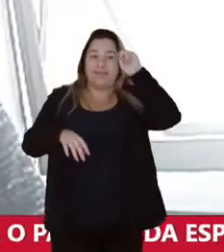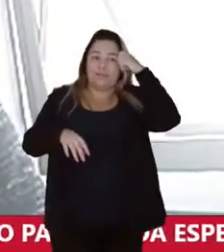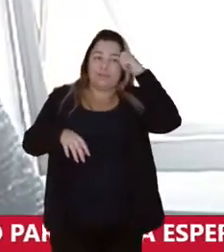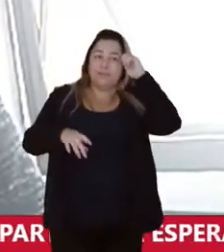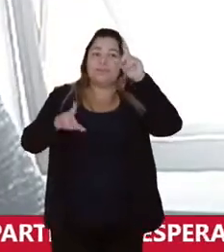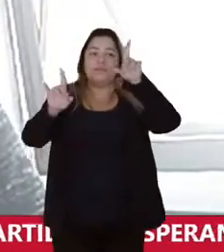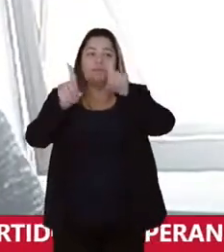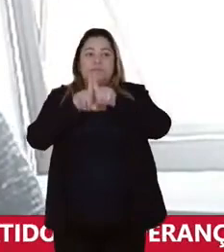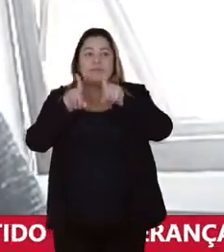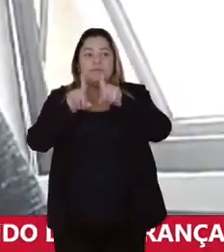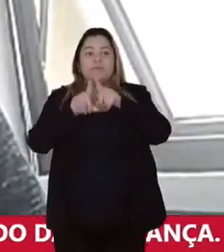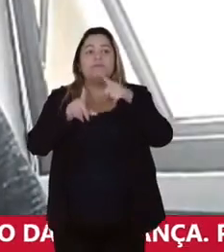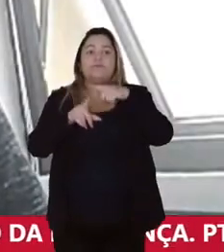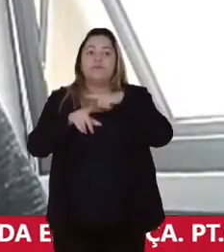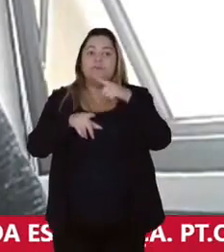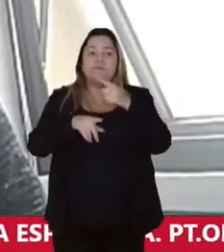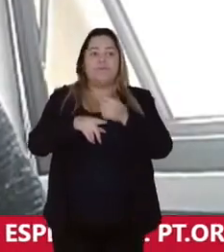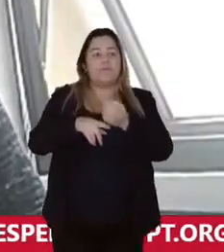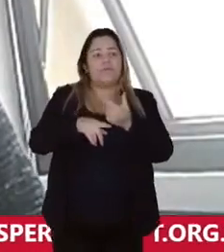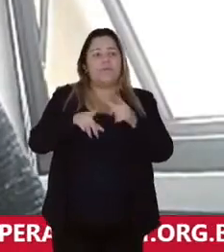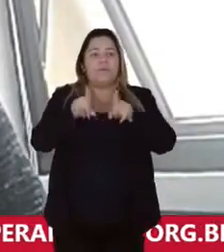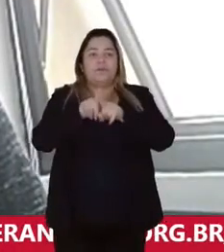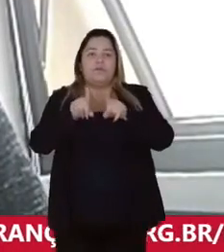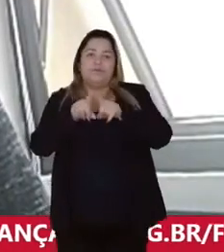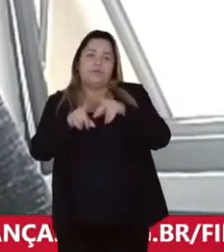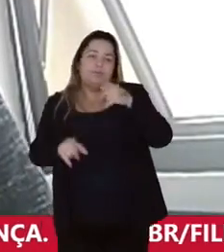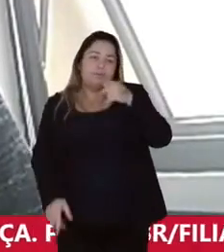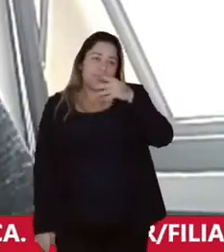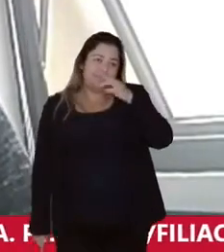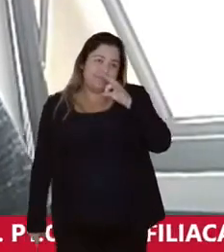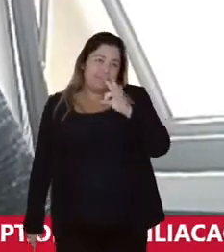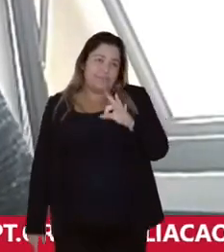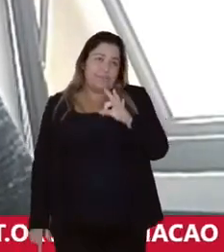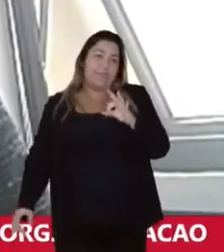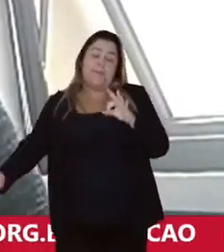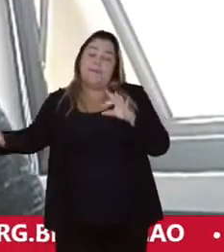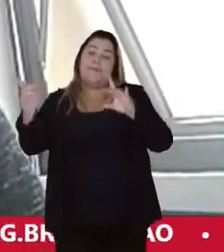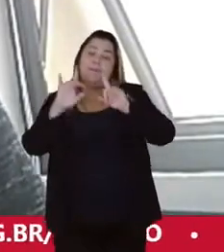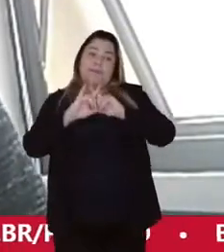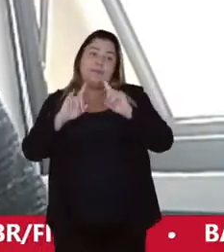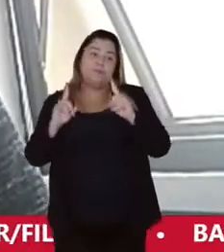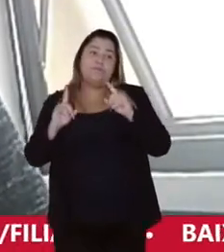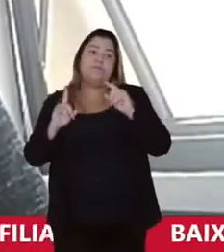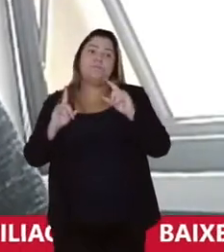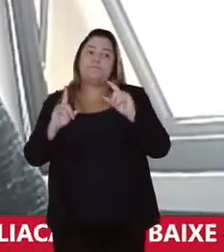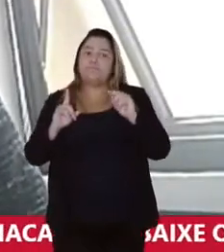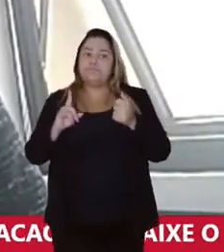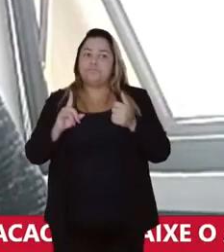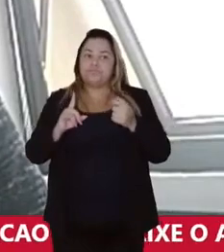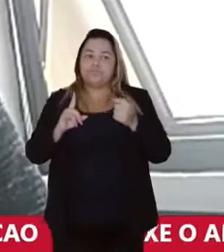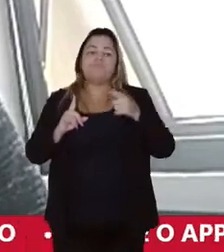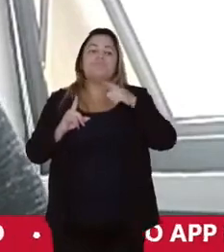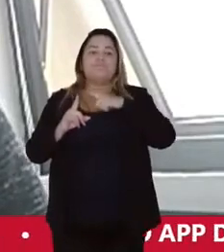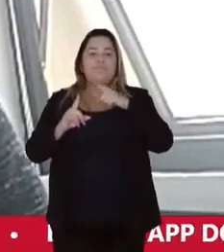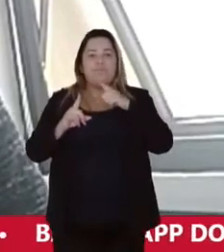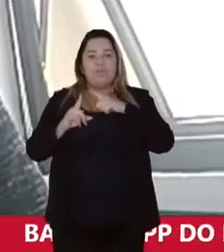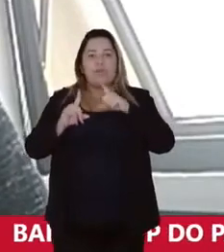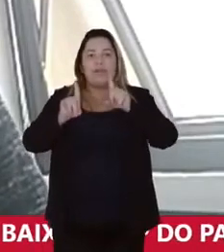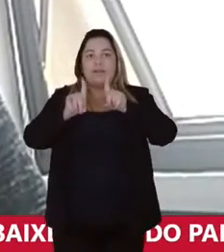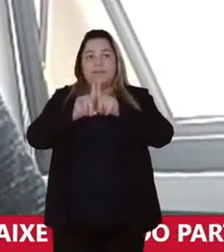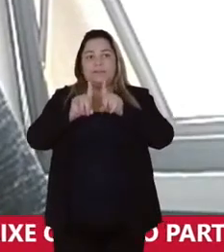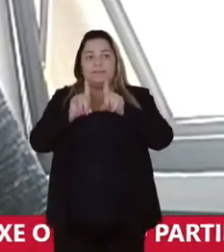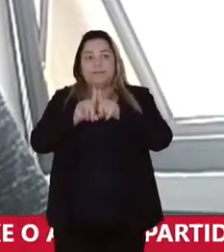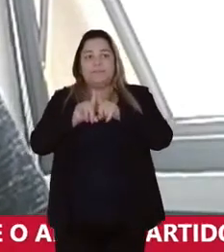Correto? Nós temos poucos parlamentares negros do PT, eu sei disso, mas esses poucos a gente tem que restabelecer para